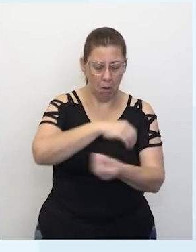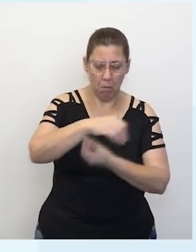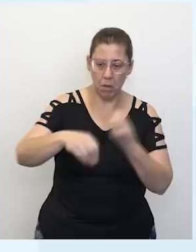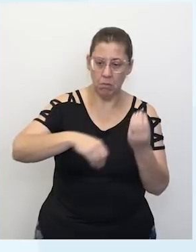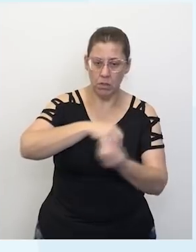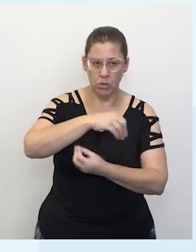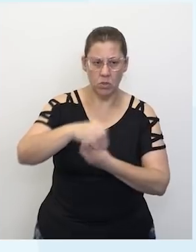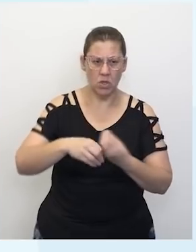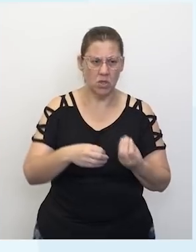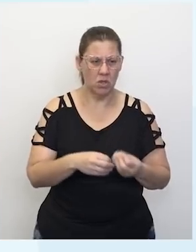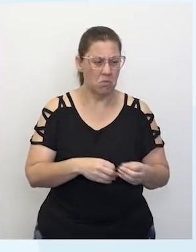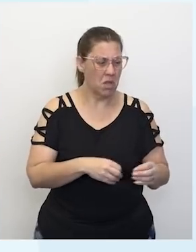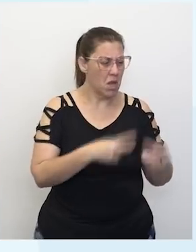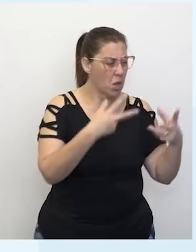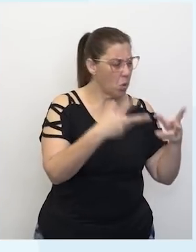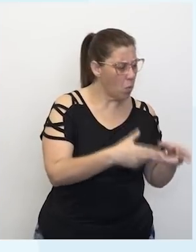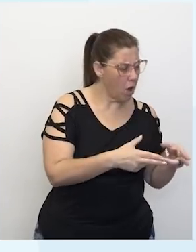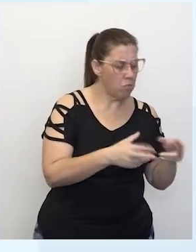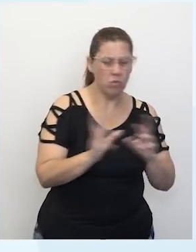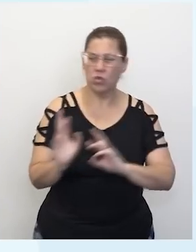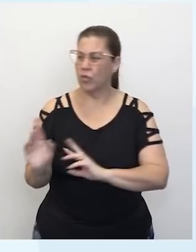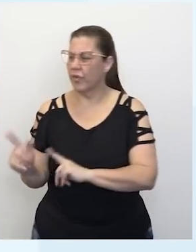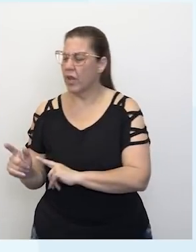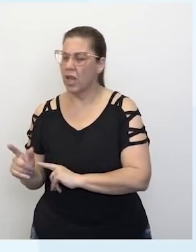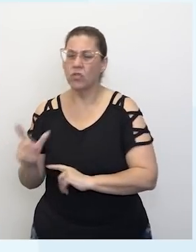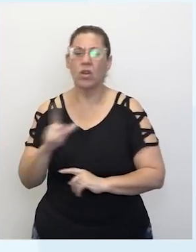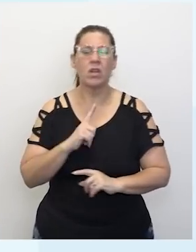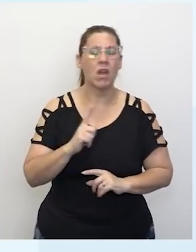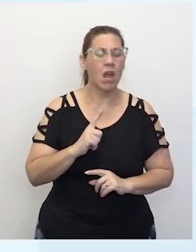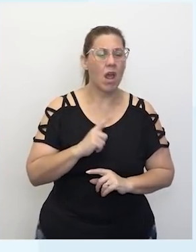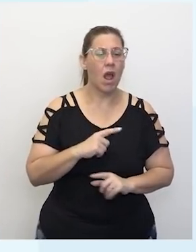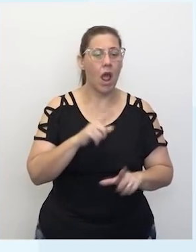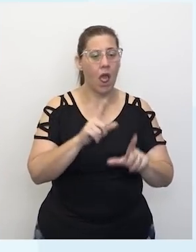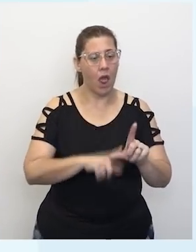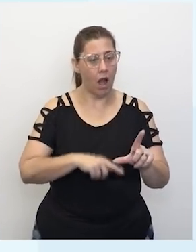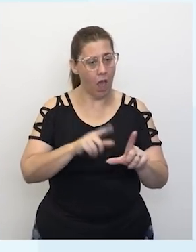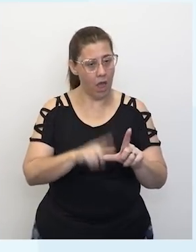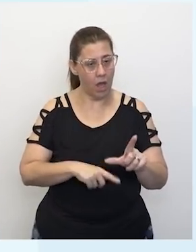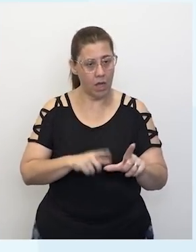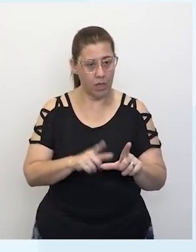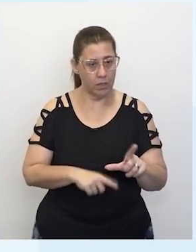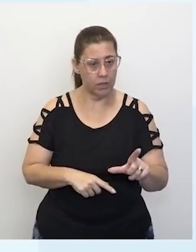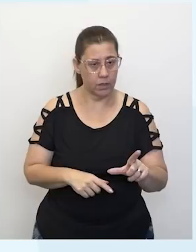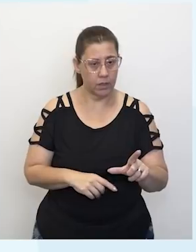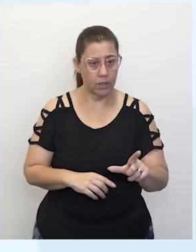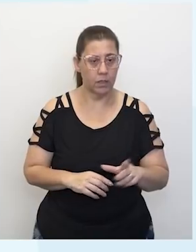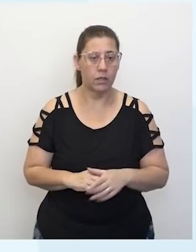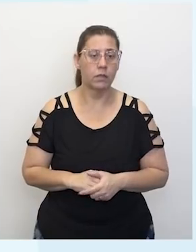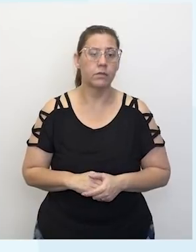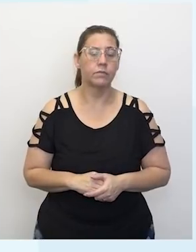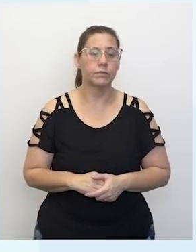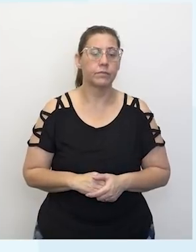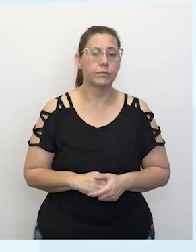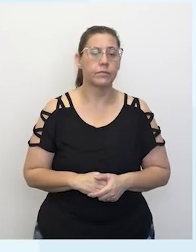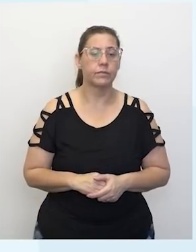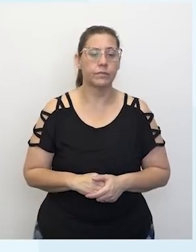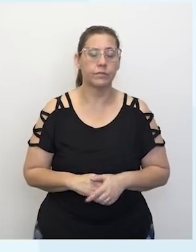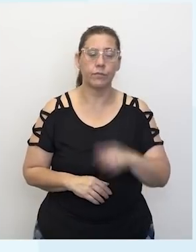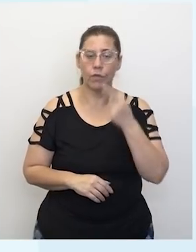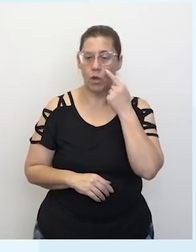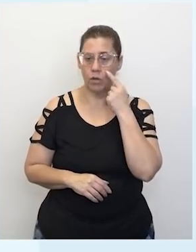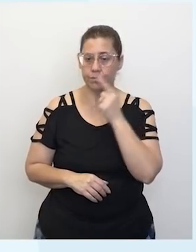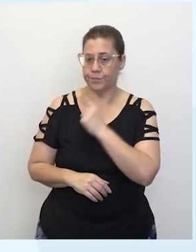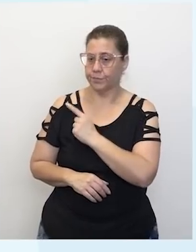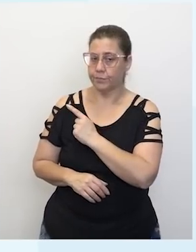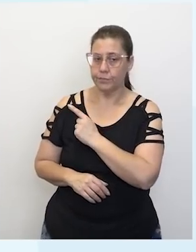entre semelhantes e não semelhantes. Então, quem tem letra, eu vou pôr do lado de cá, o primeiro membro, e quem não tem, do outro lado. Olha lá, eu